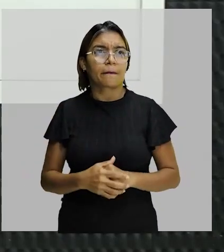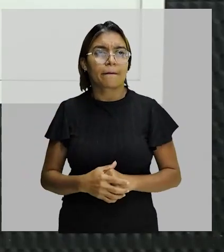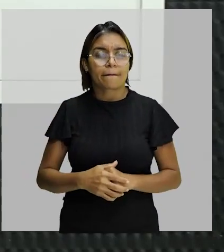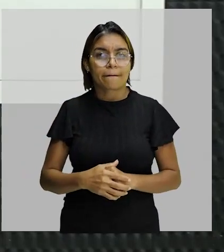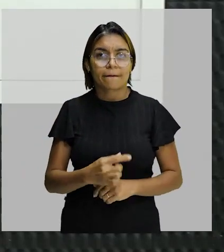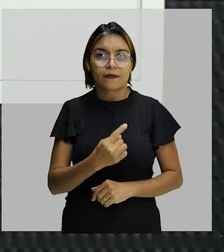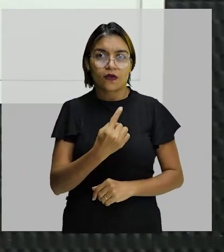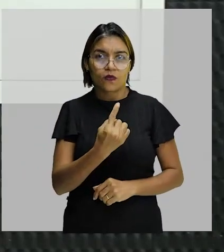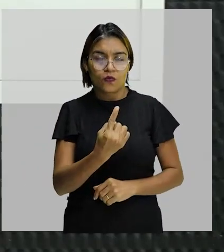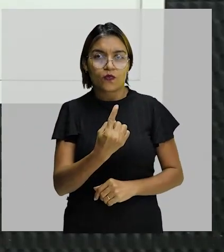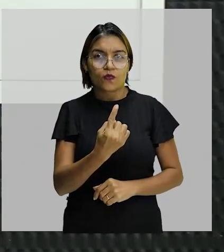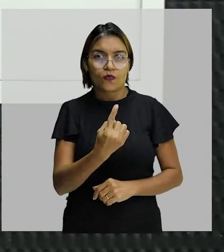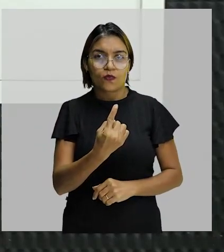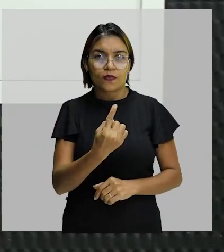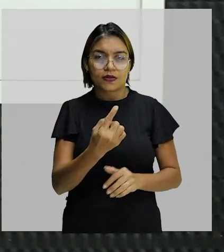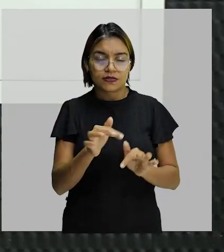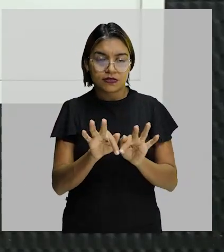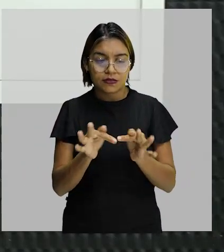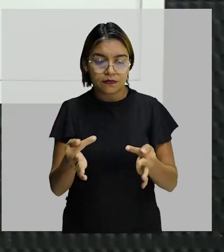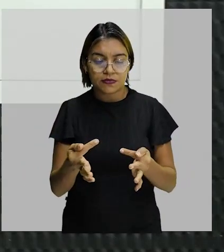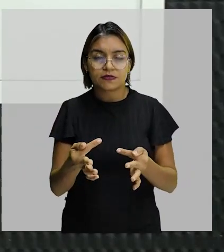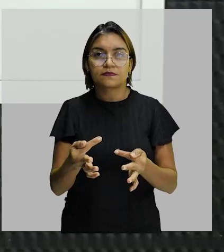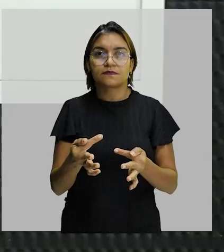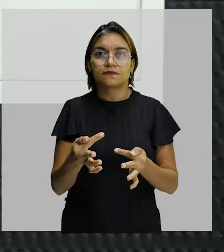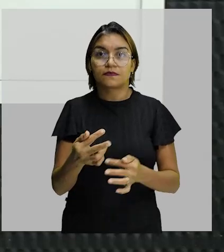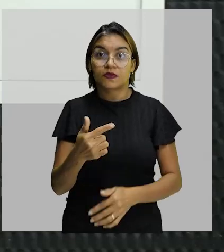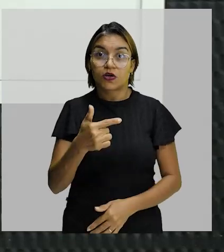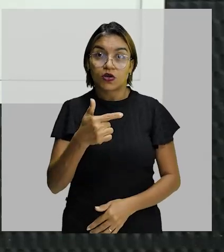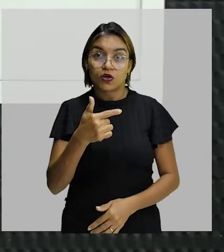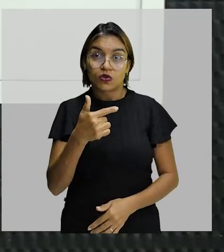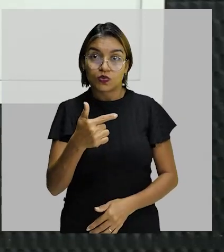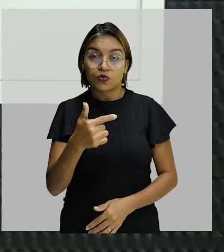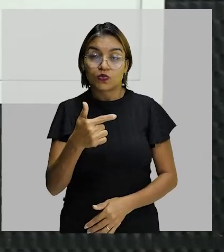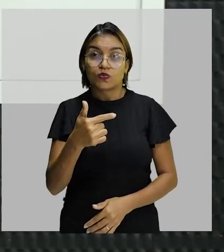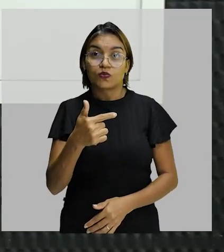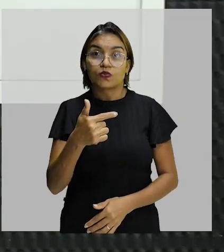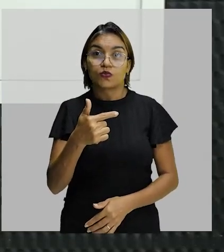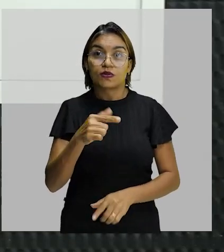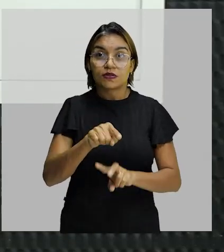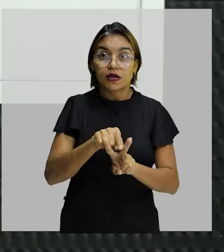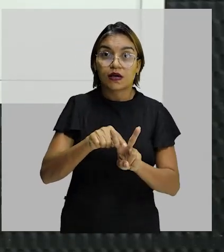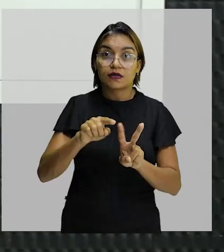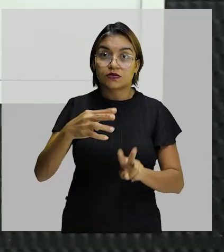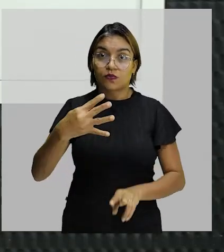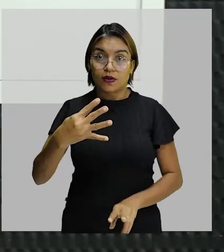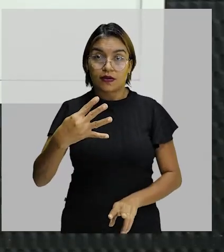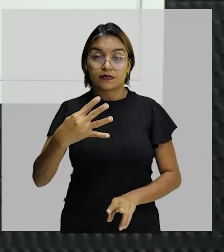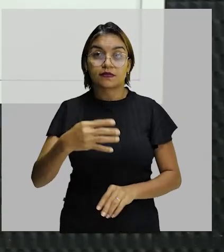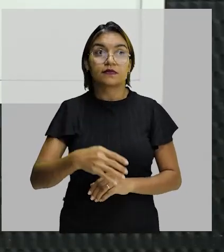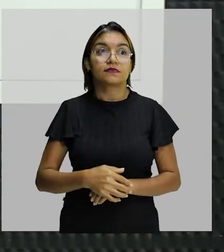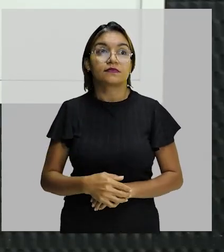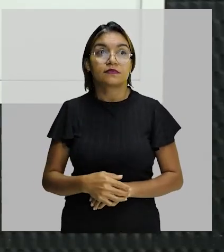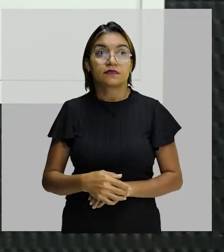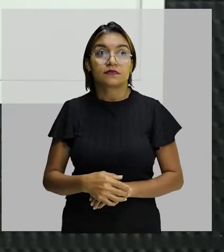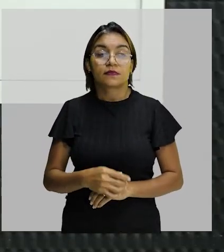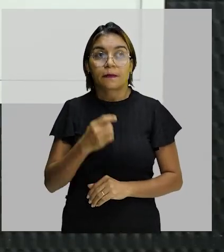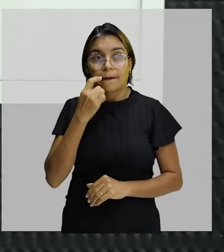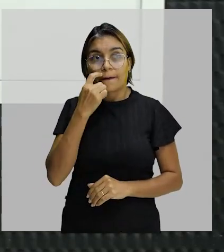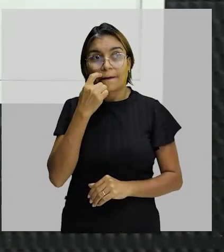tem uma raiz simples, ela tem duas raízes quarta, e ela tem